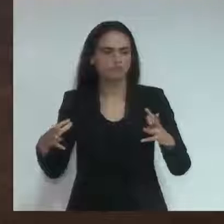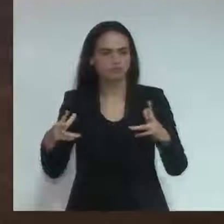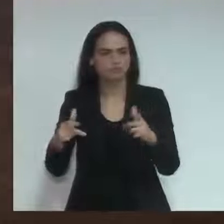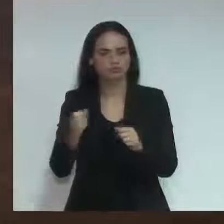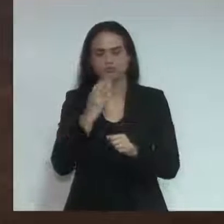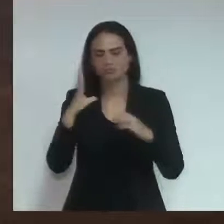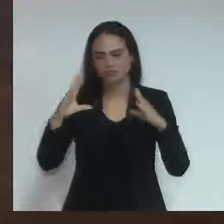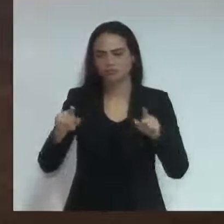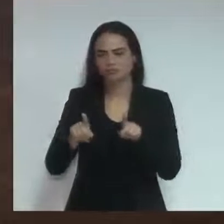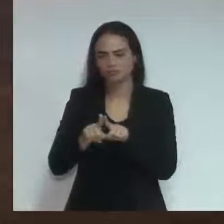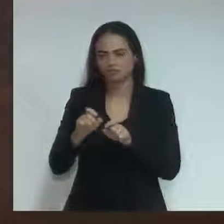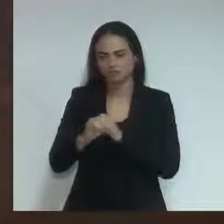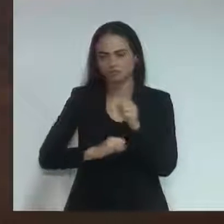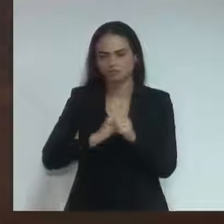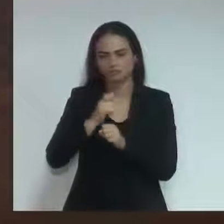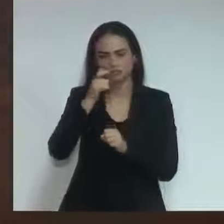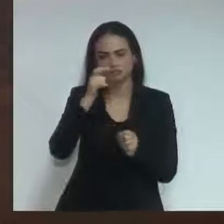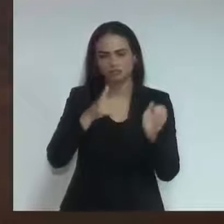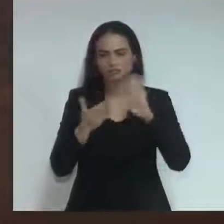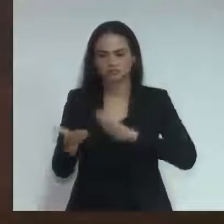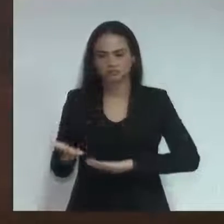aos internautas.